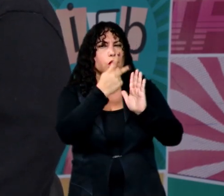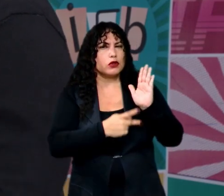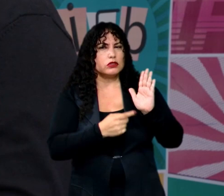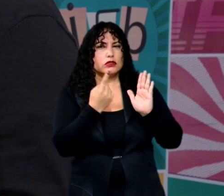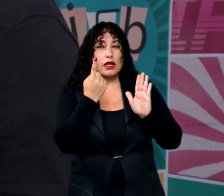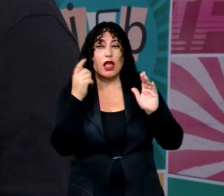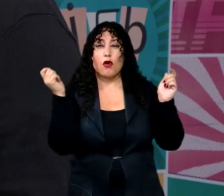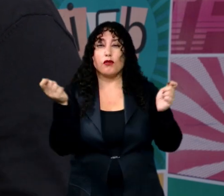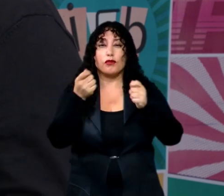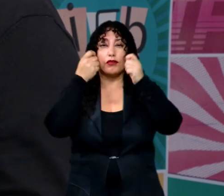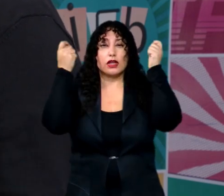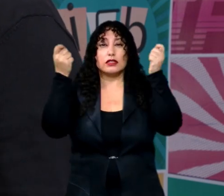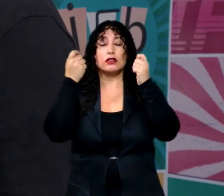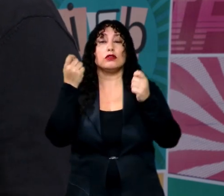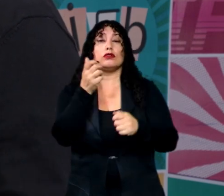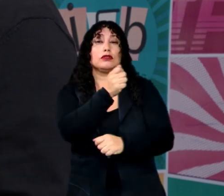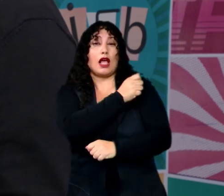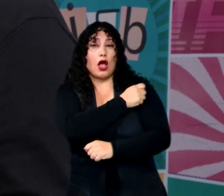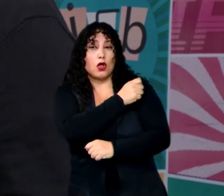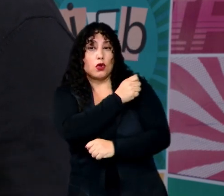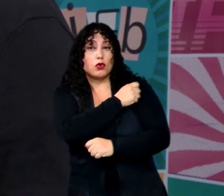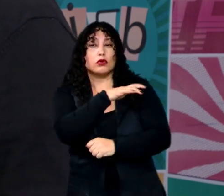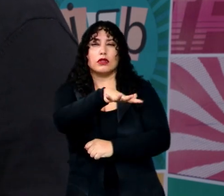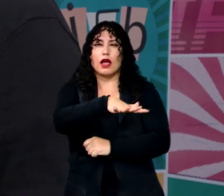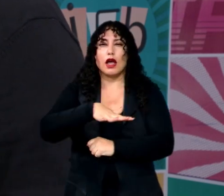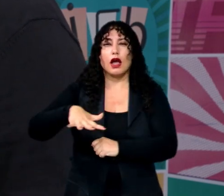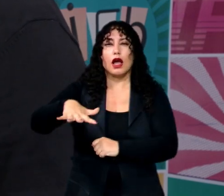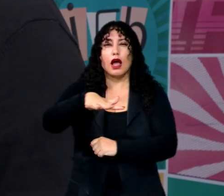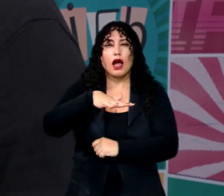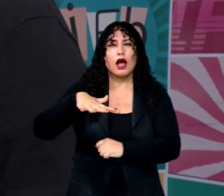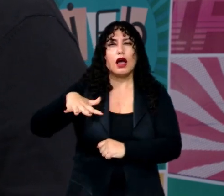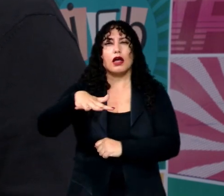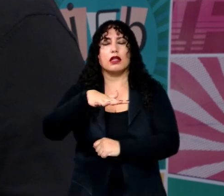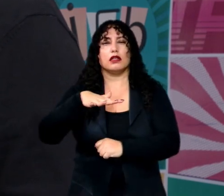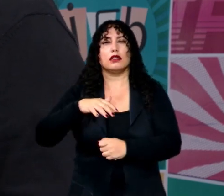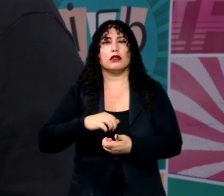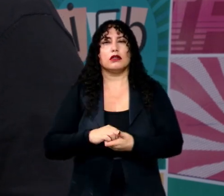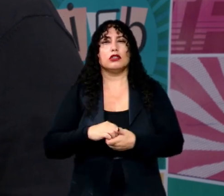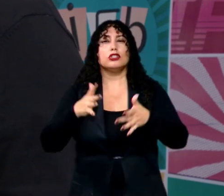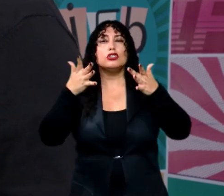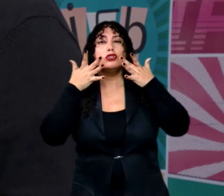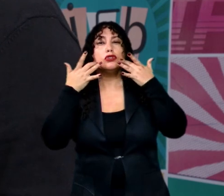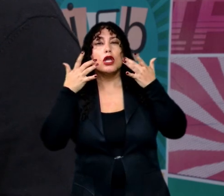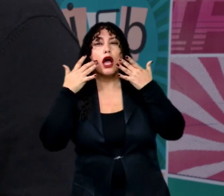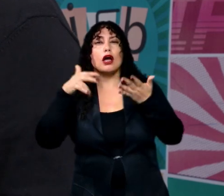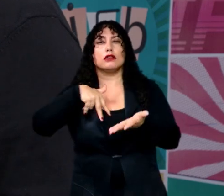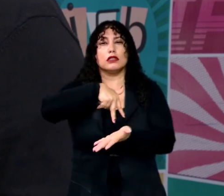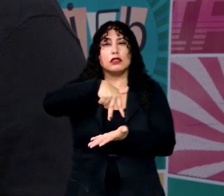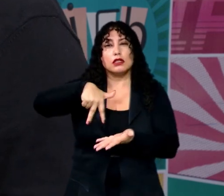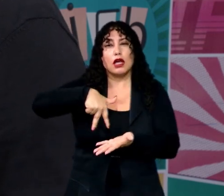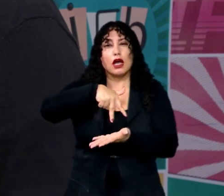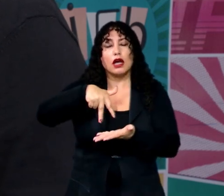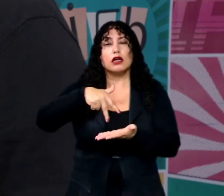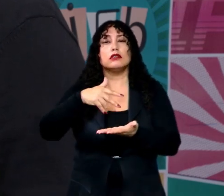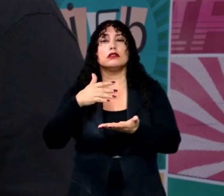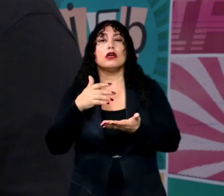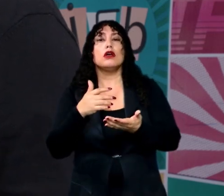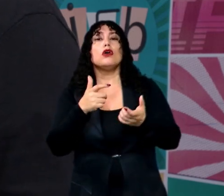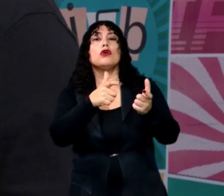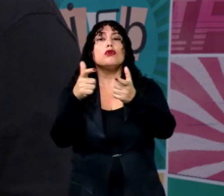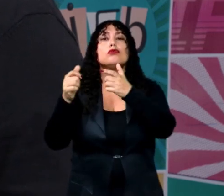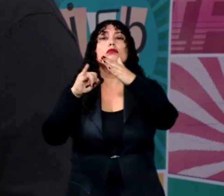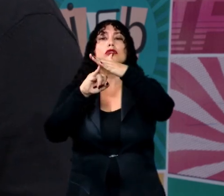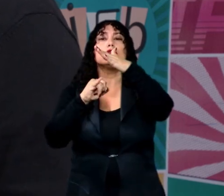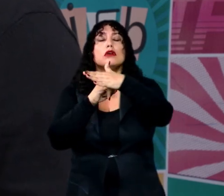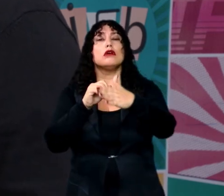é um festival dos estudantes ou da área, de alguma área de teatro, dança, né, em alguma instituição, eu